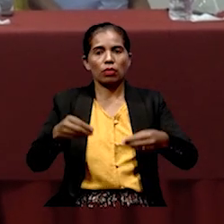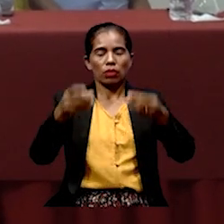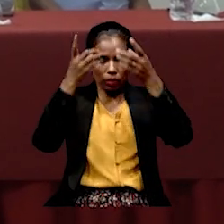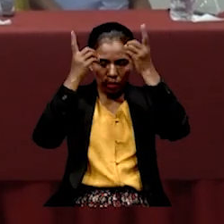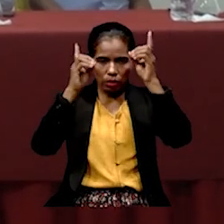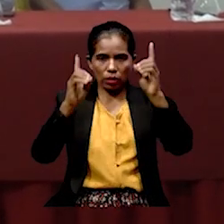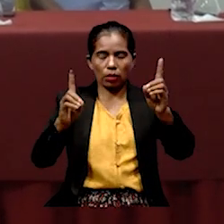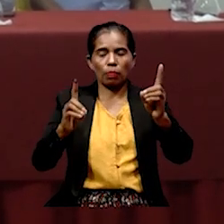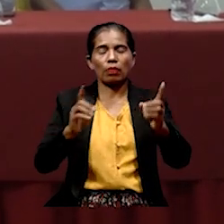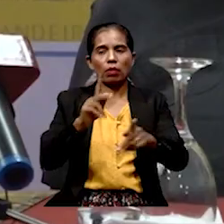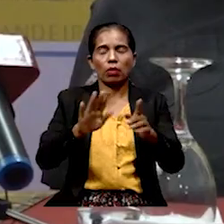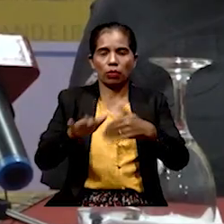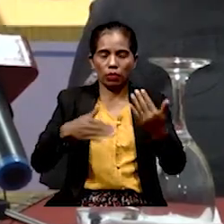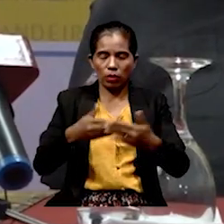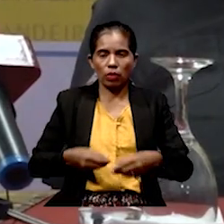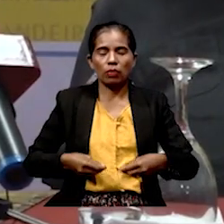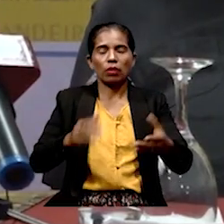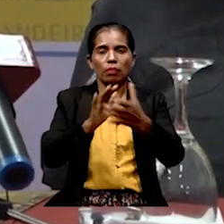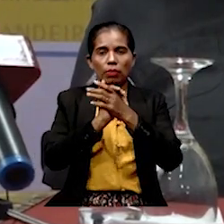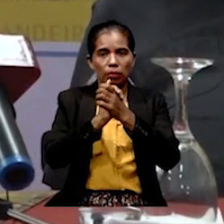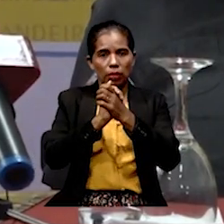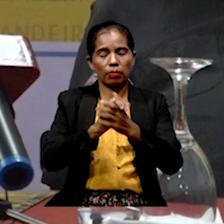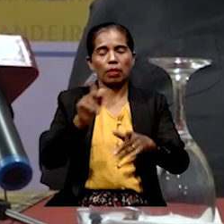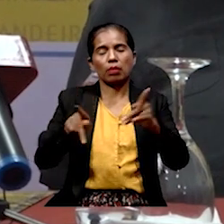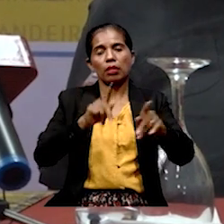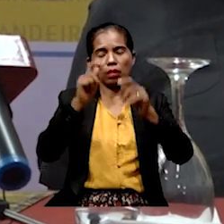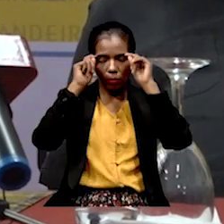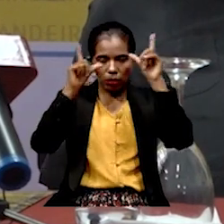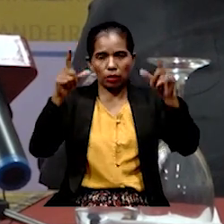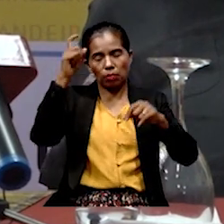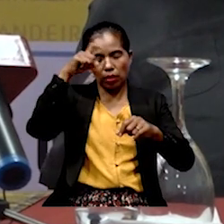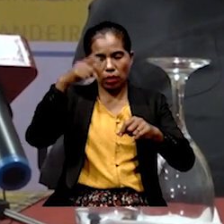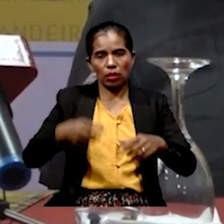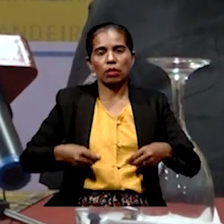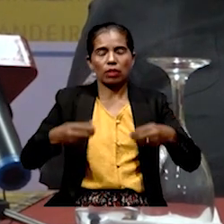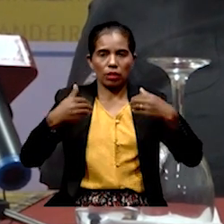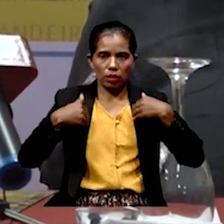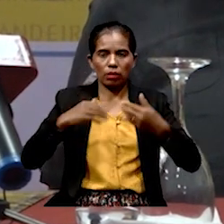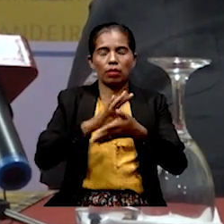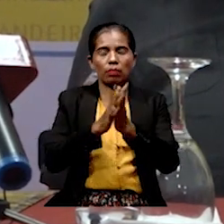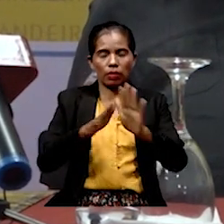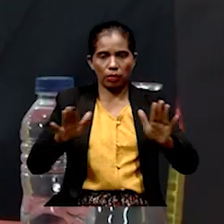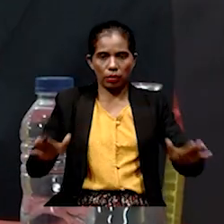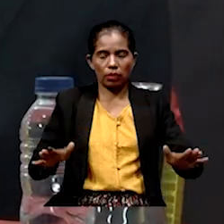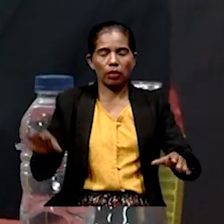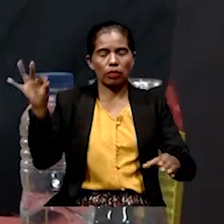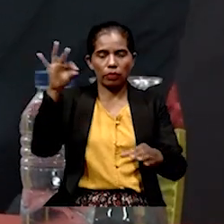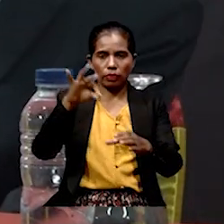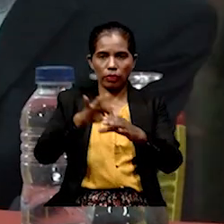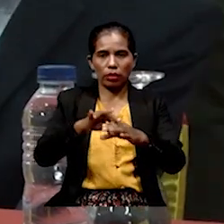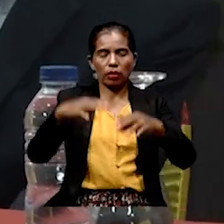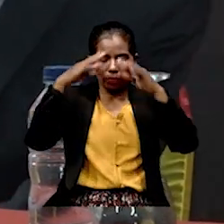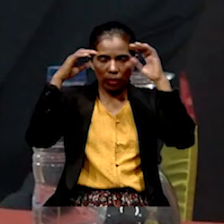nian, nos congratula povo Timor-Leste na Beho Matenek, garante na fatim paz na estabilidade durante a eleição